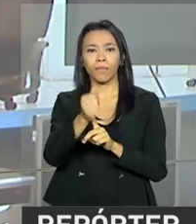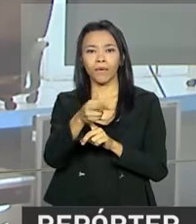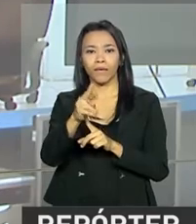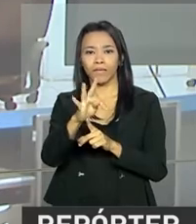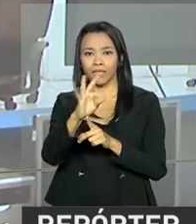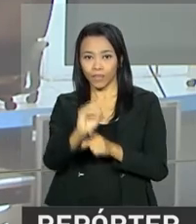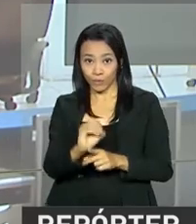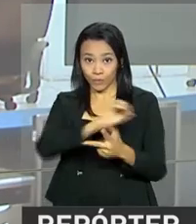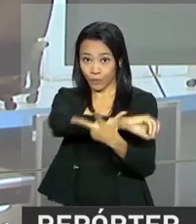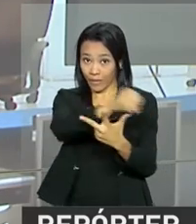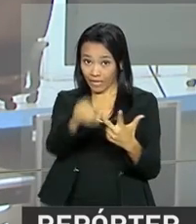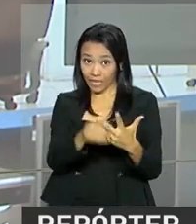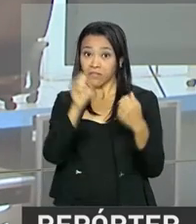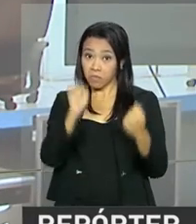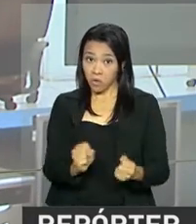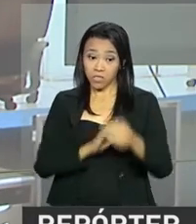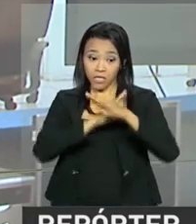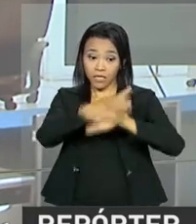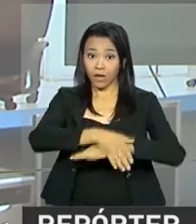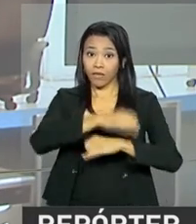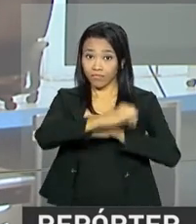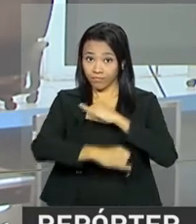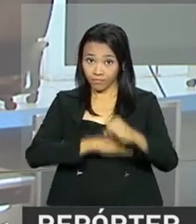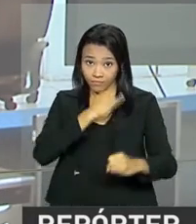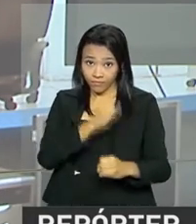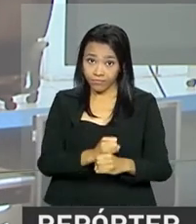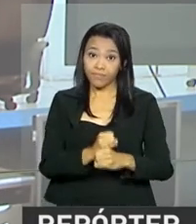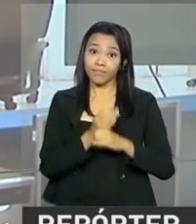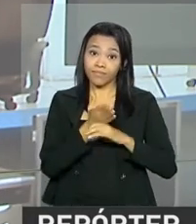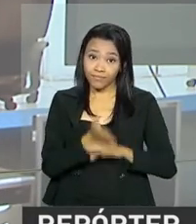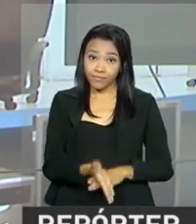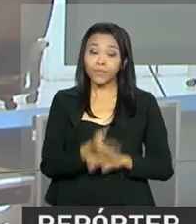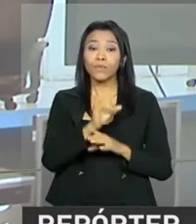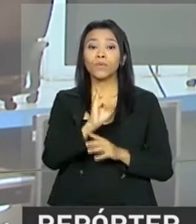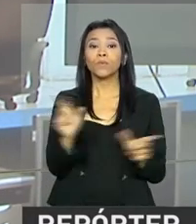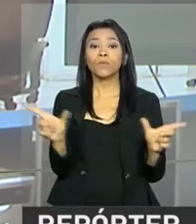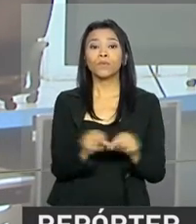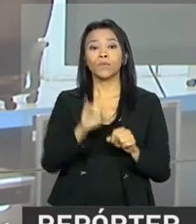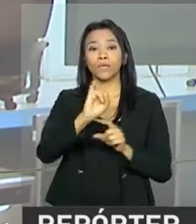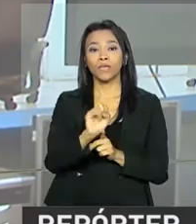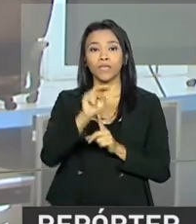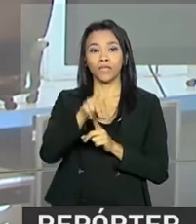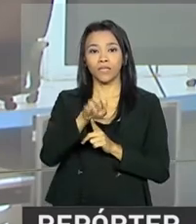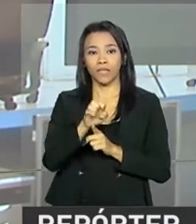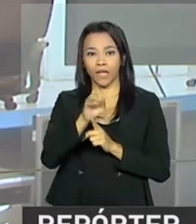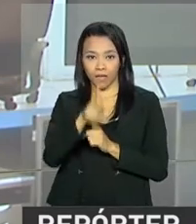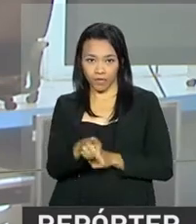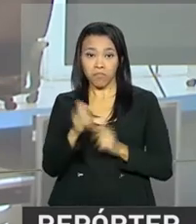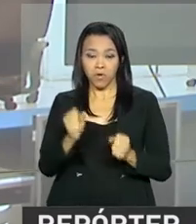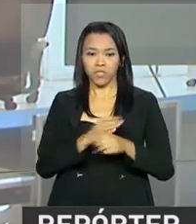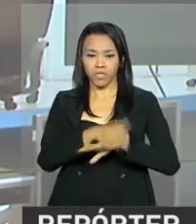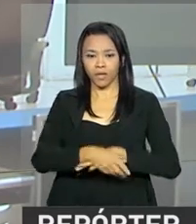Para acessar, entre no aplicativo do exame ou na página do INEP na internet. O endereço é